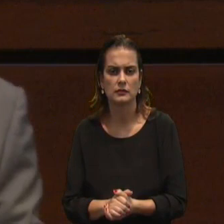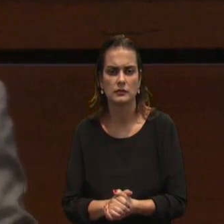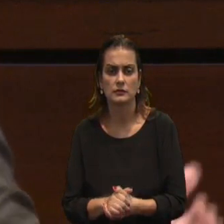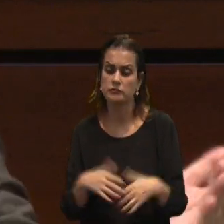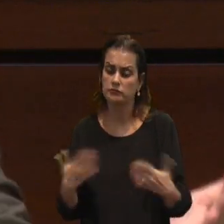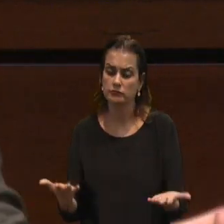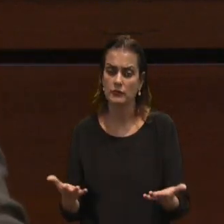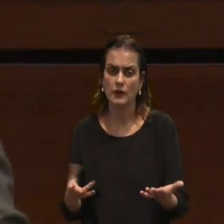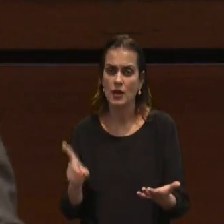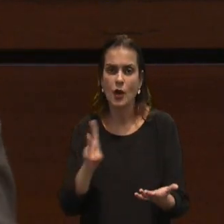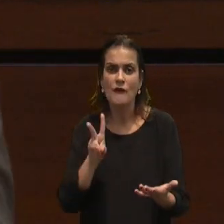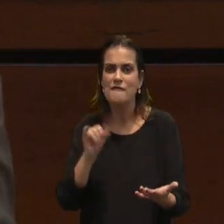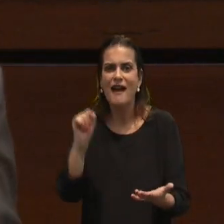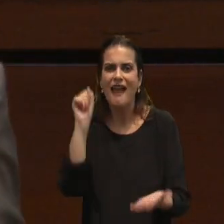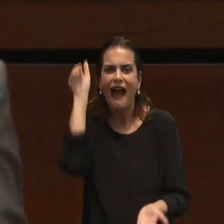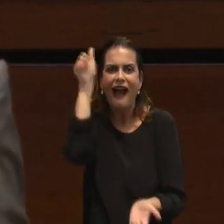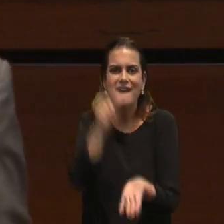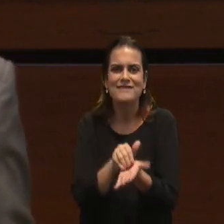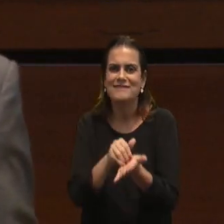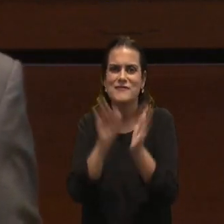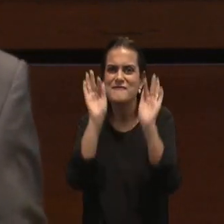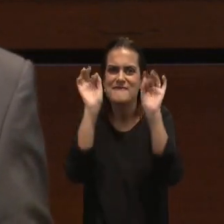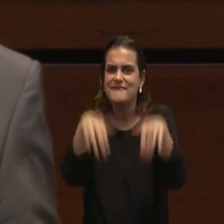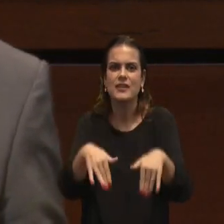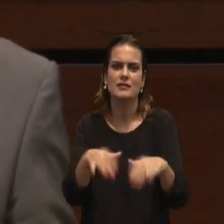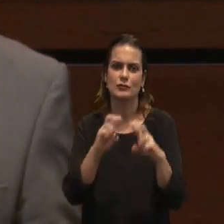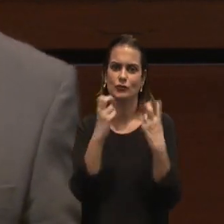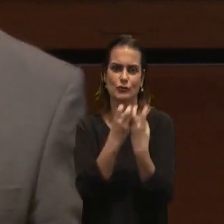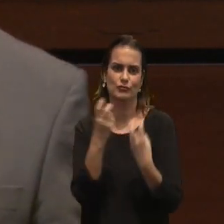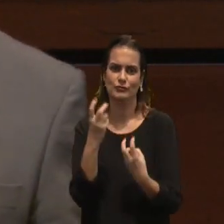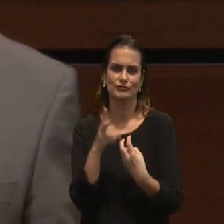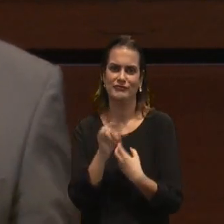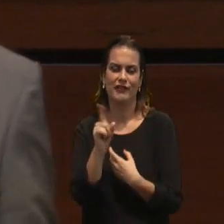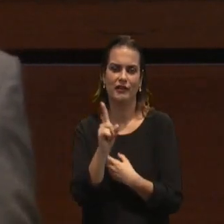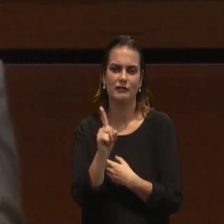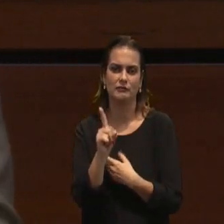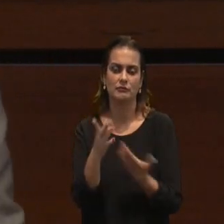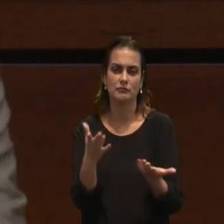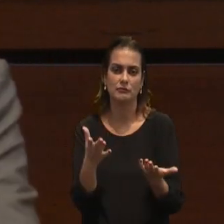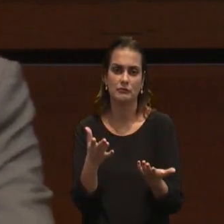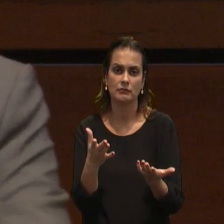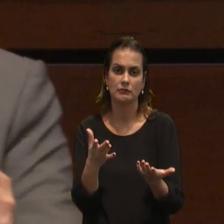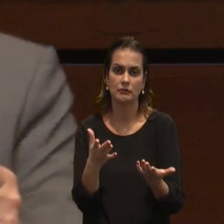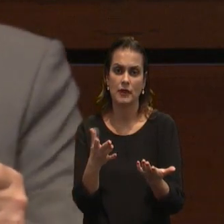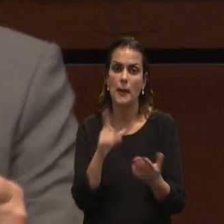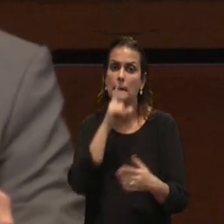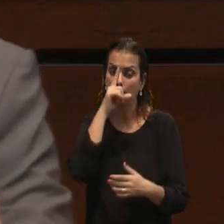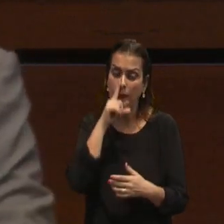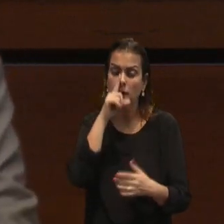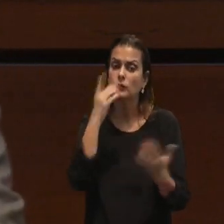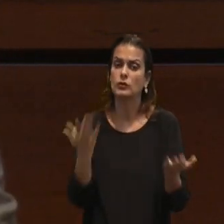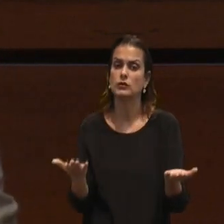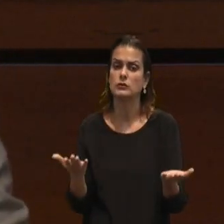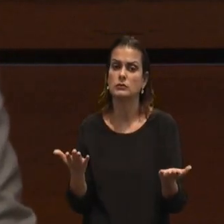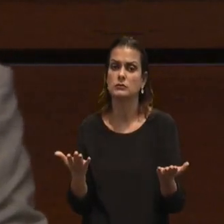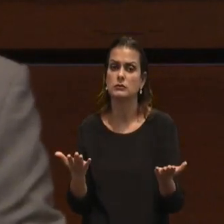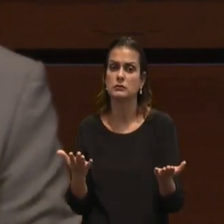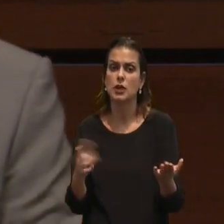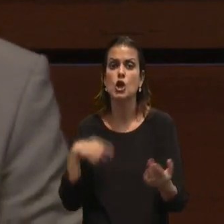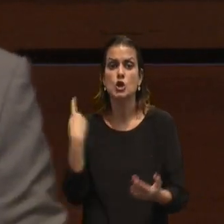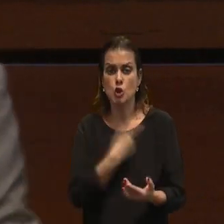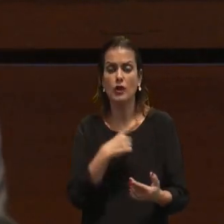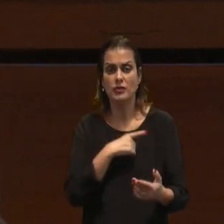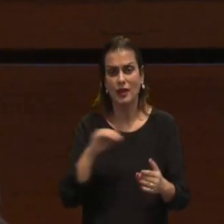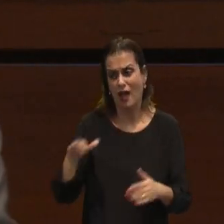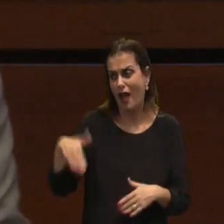Então você não vai até o final daquela atividade. Nós temos inclusive ao lado da igreja, nós temos inclusive ao